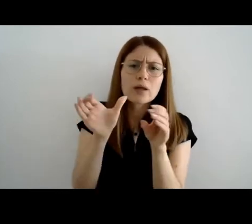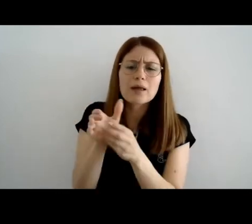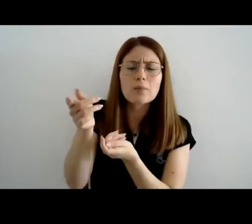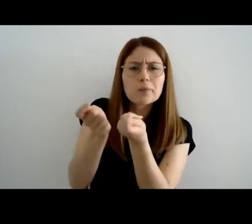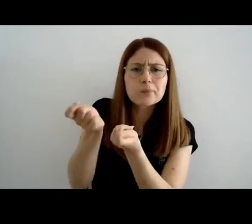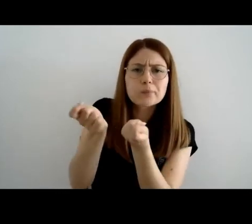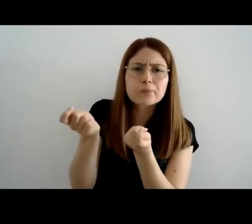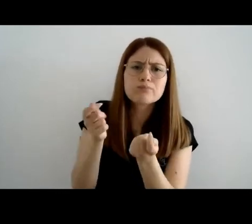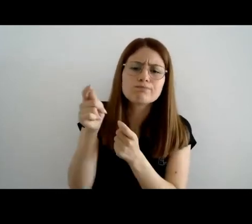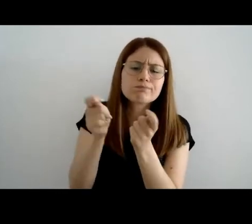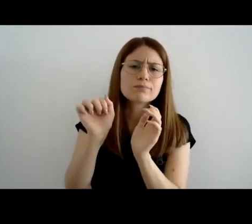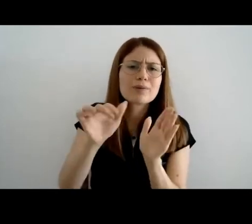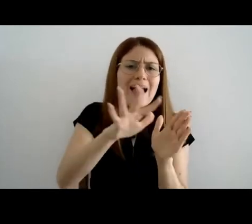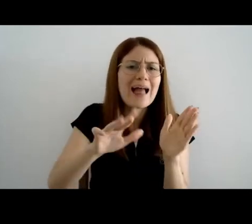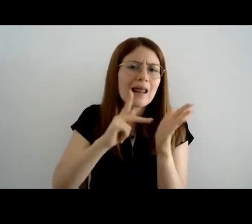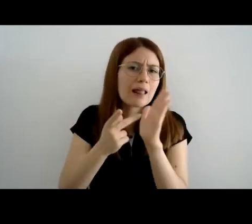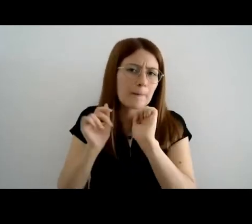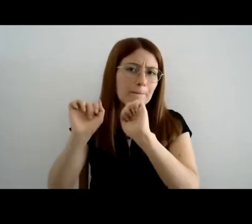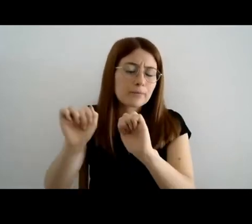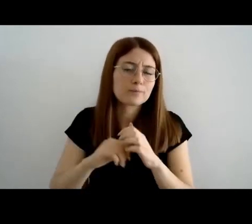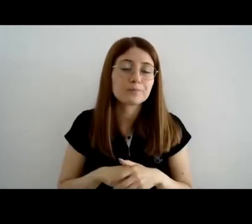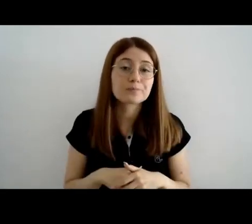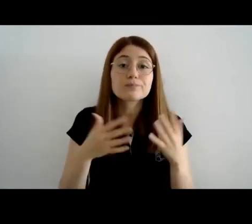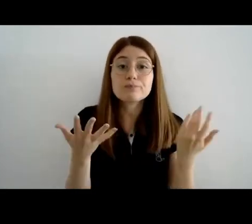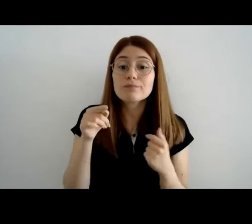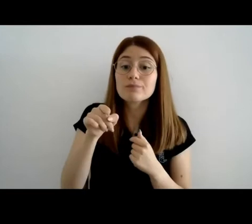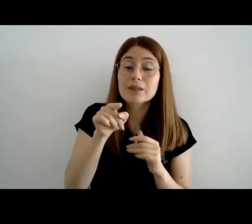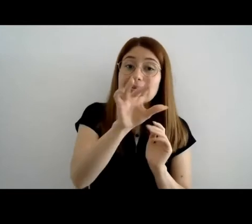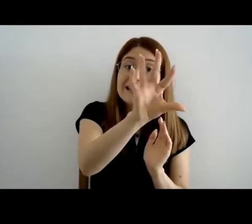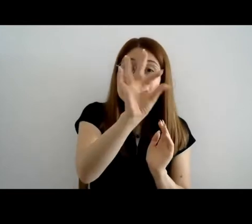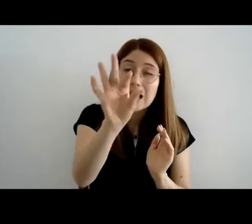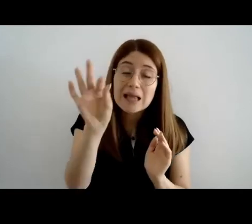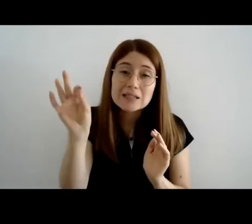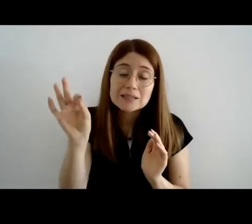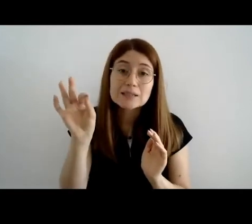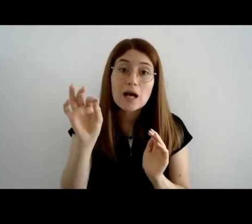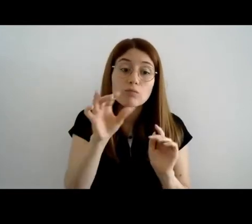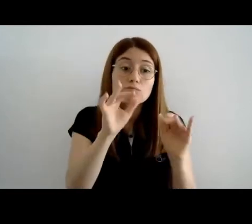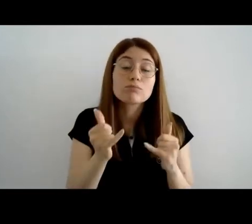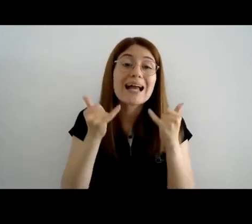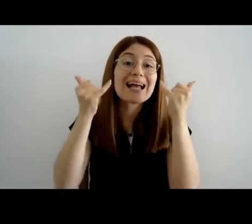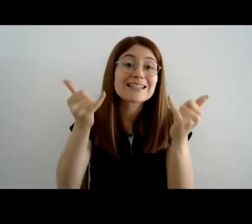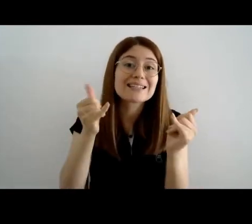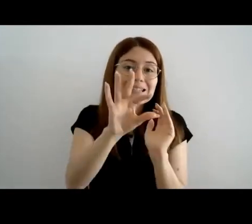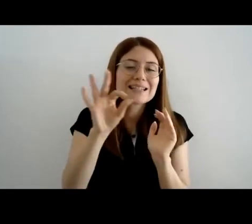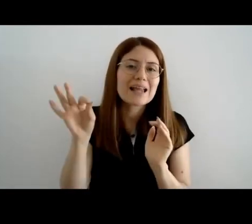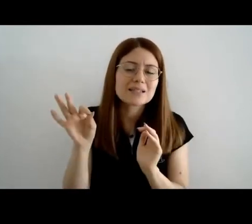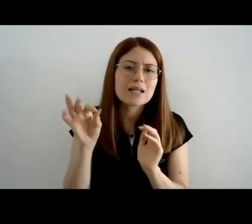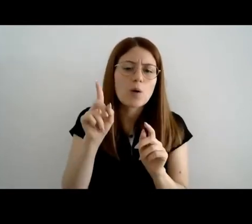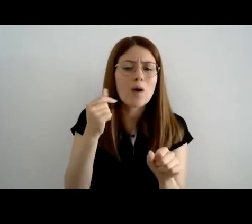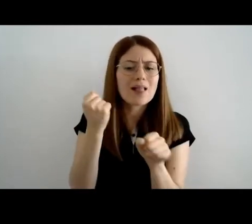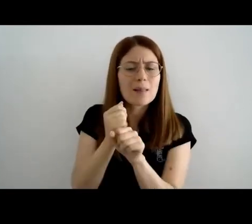ou de coordenação de áreas técnicas. E então esta seleção, e depois a partir da seleção, o cultivo do